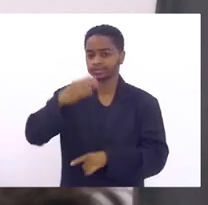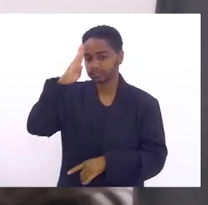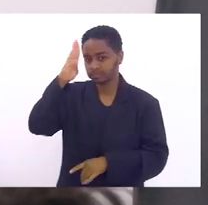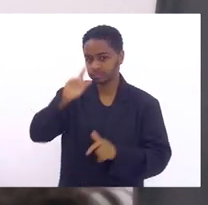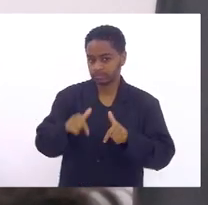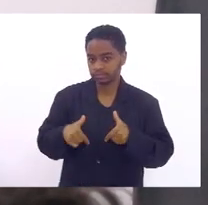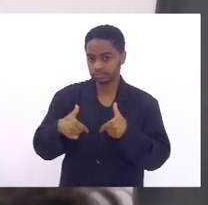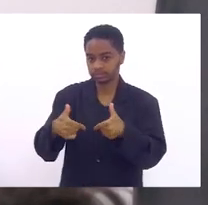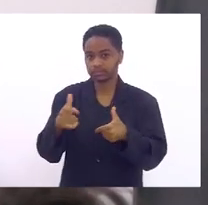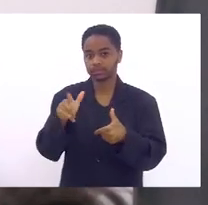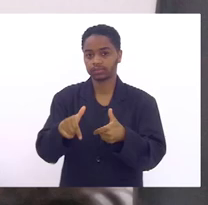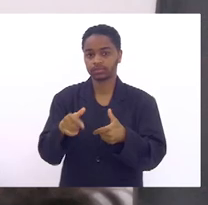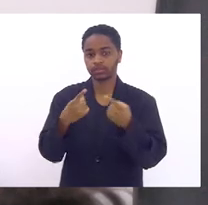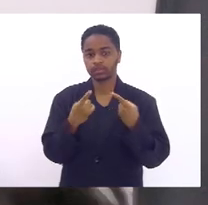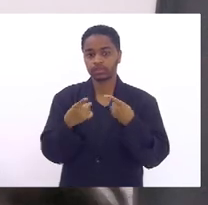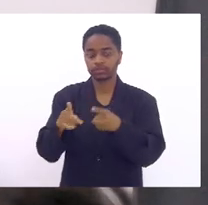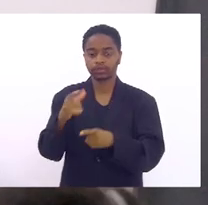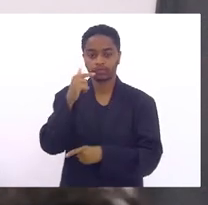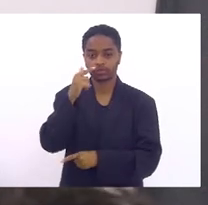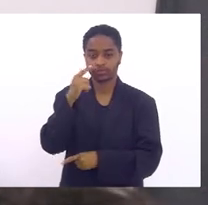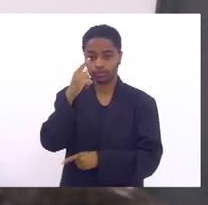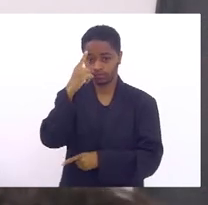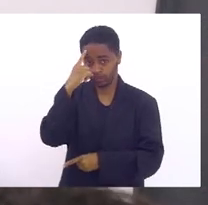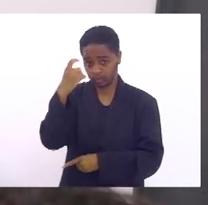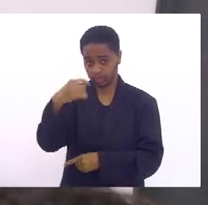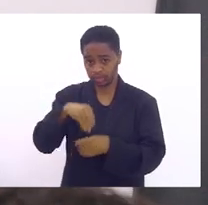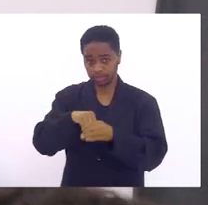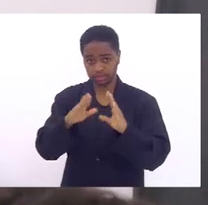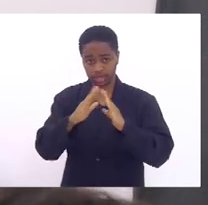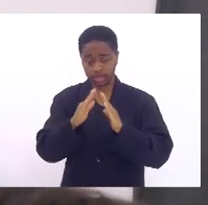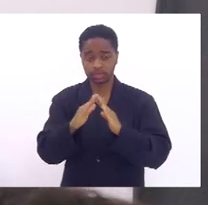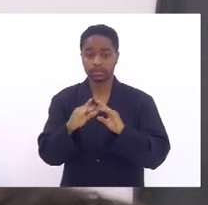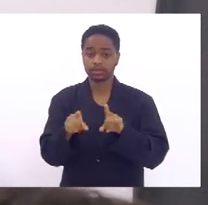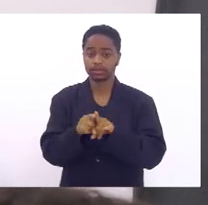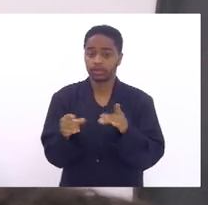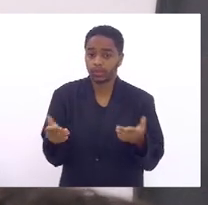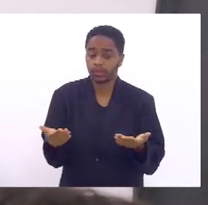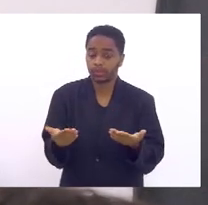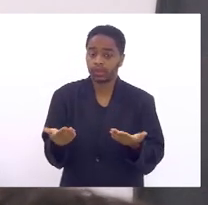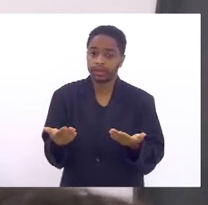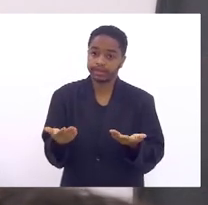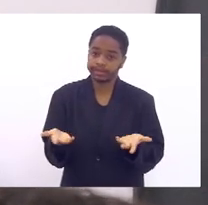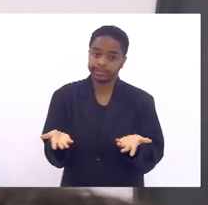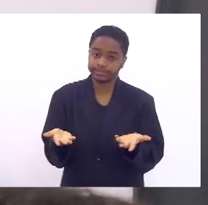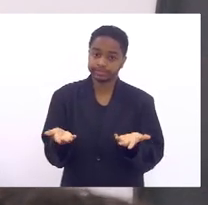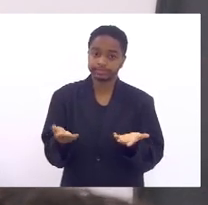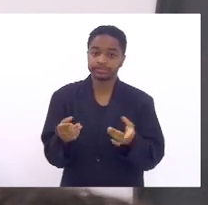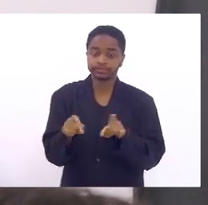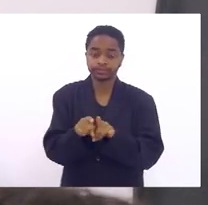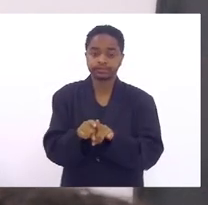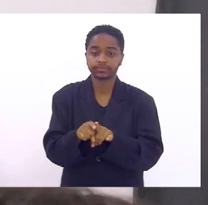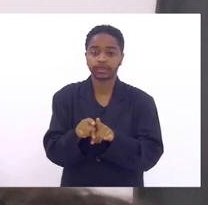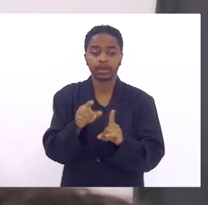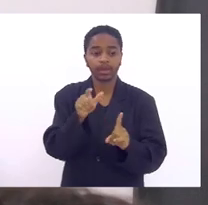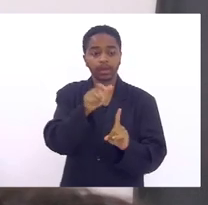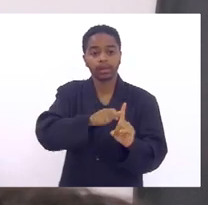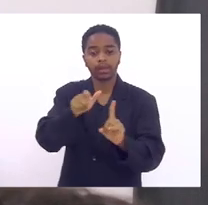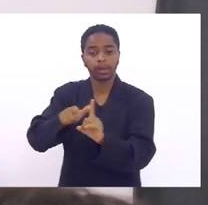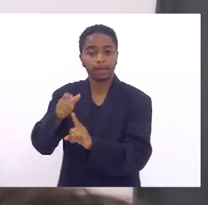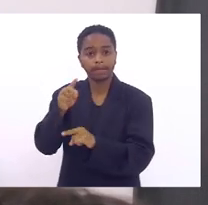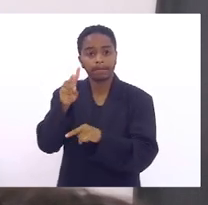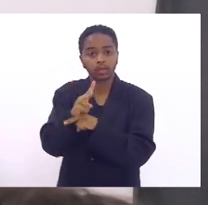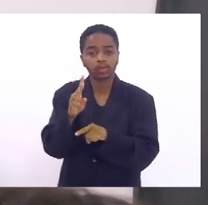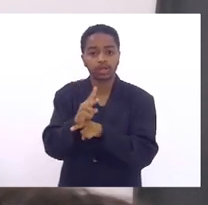a fiscalização das medidas protetivas de urgência e consequentemente né guardar essas mulheres para que elas não